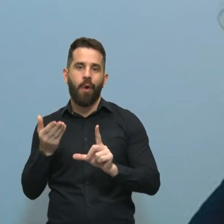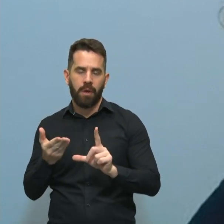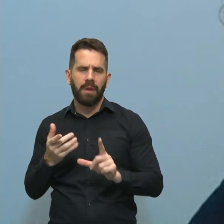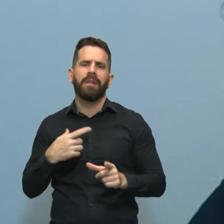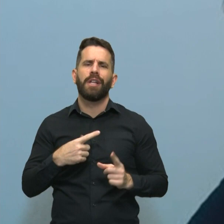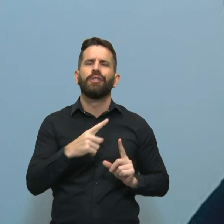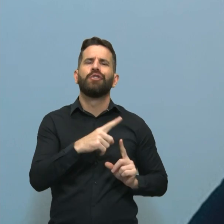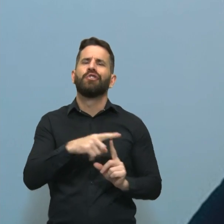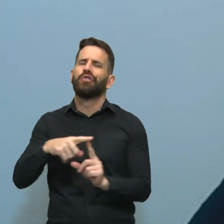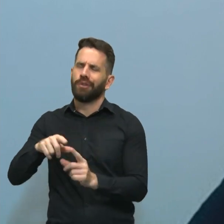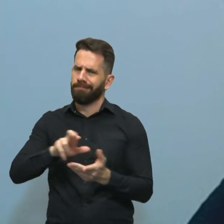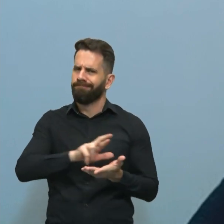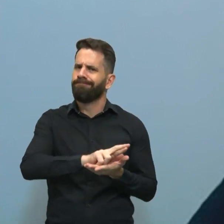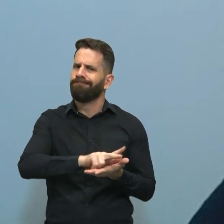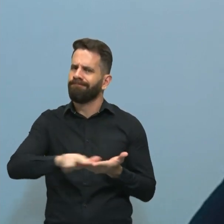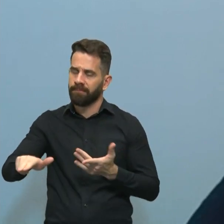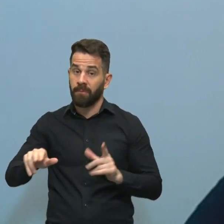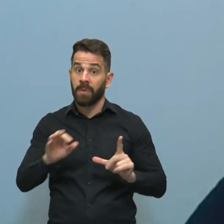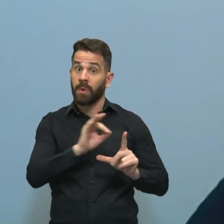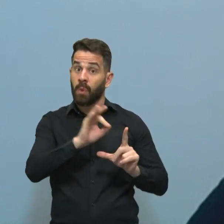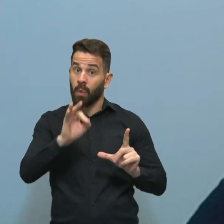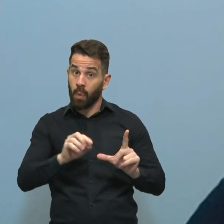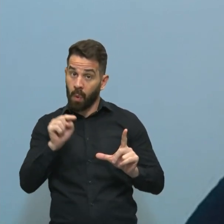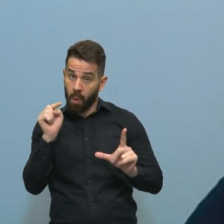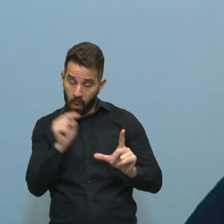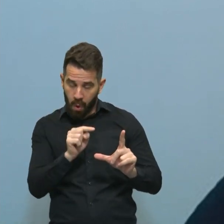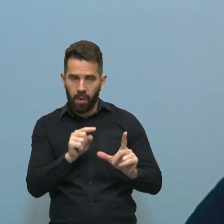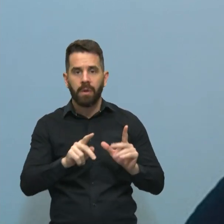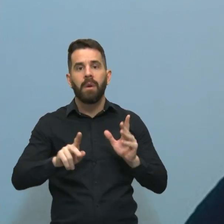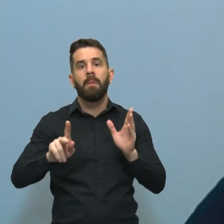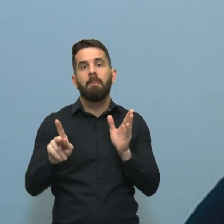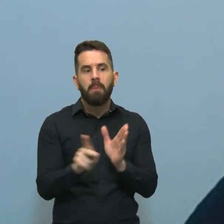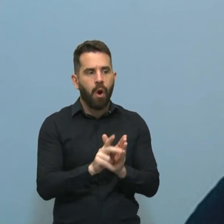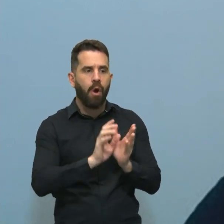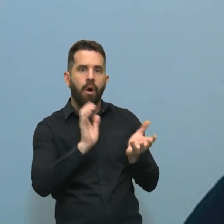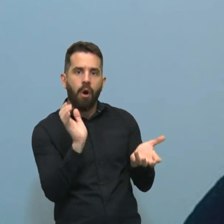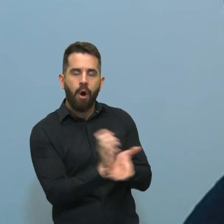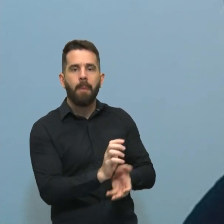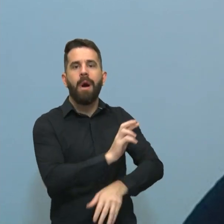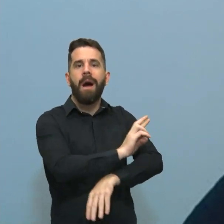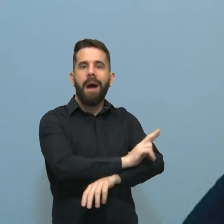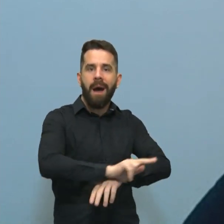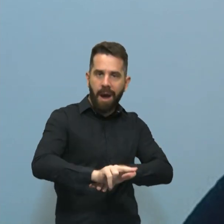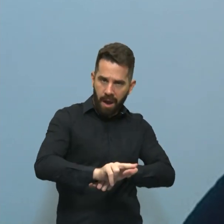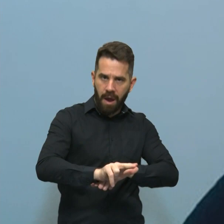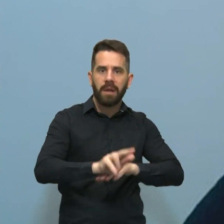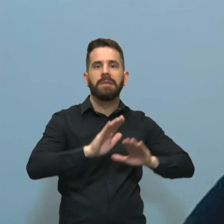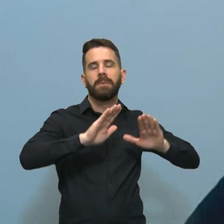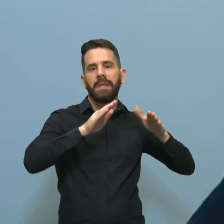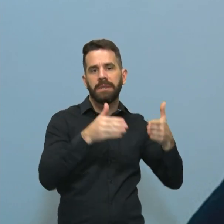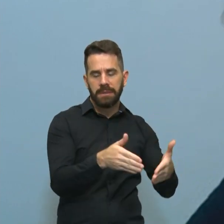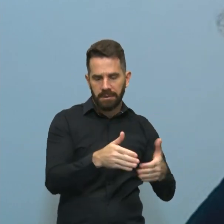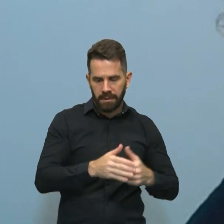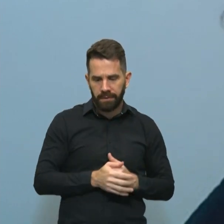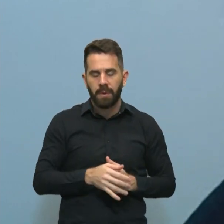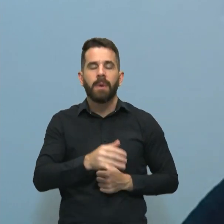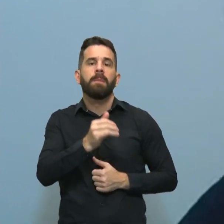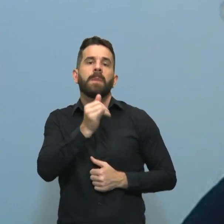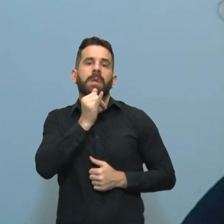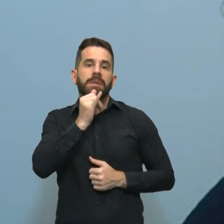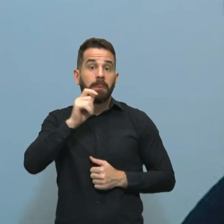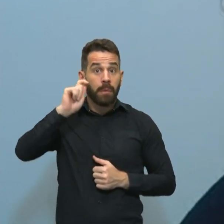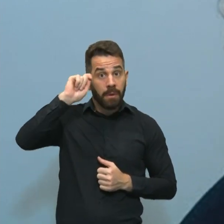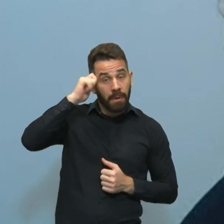cotas, né? Nós temos as cotas que são destinadas a grupos étnicos raciais específicos, como da população negra